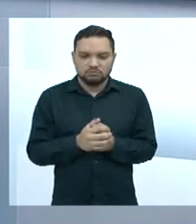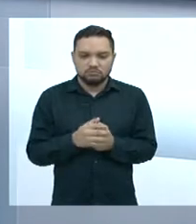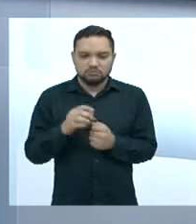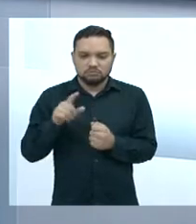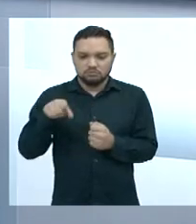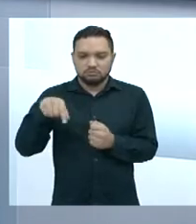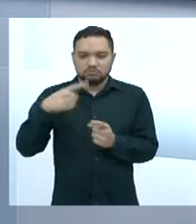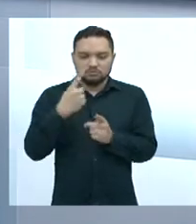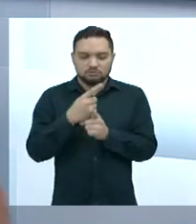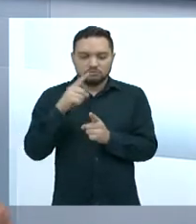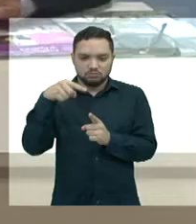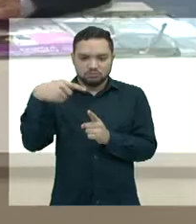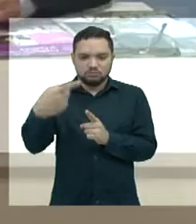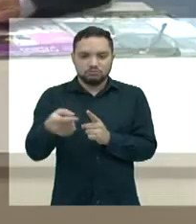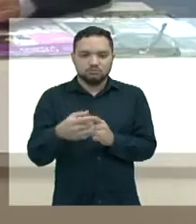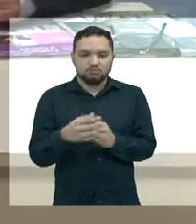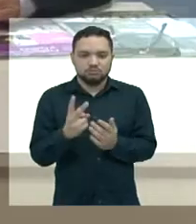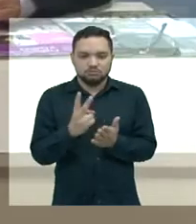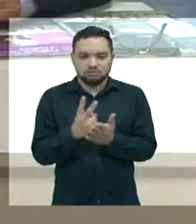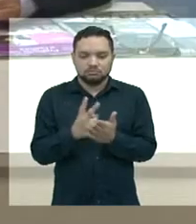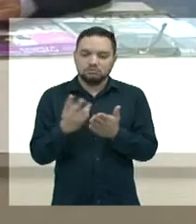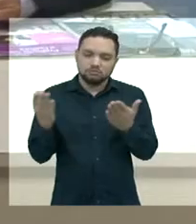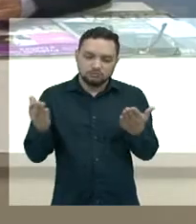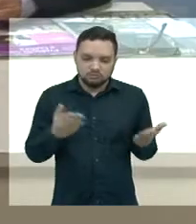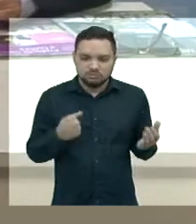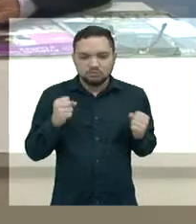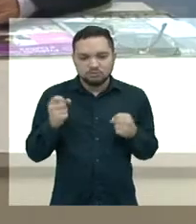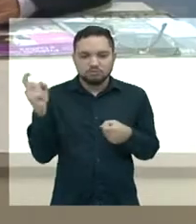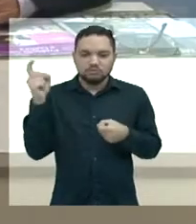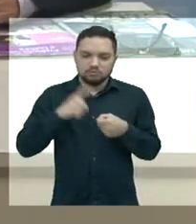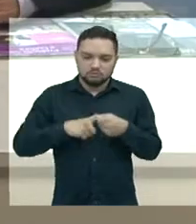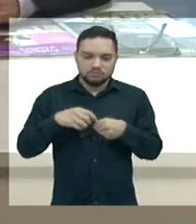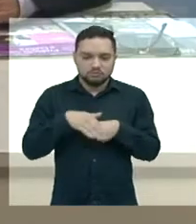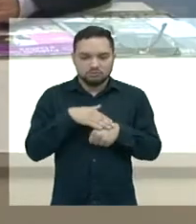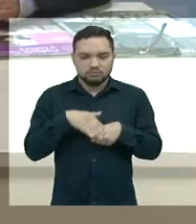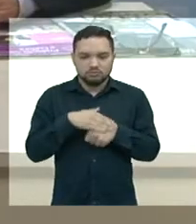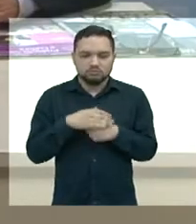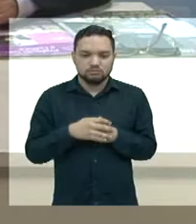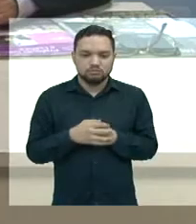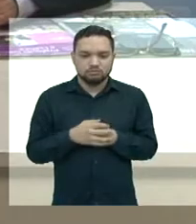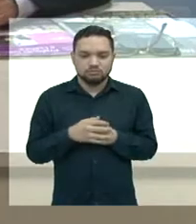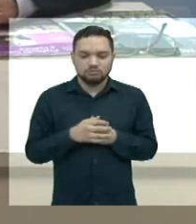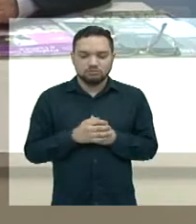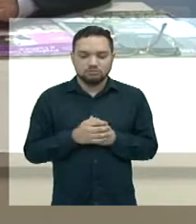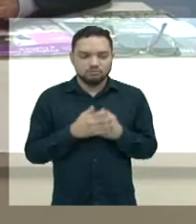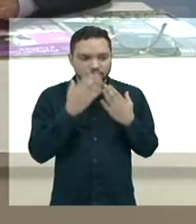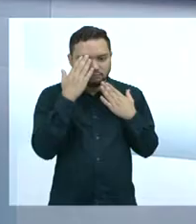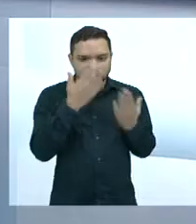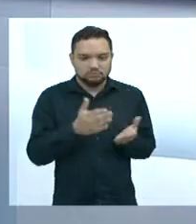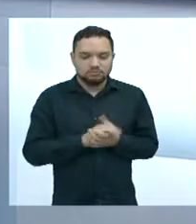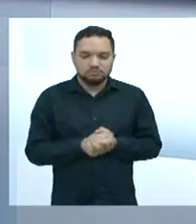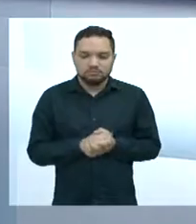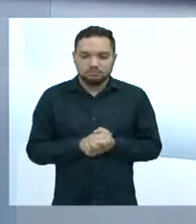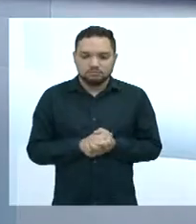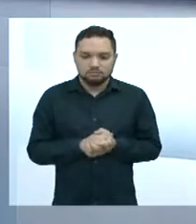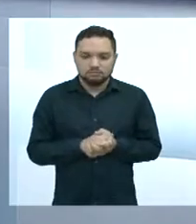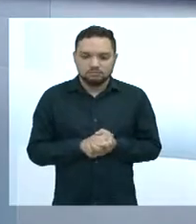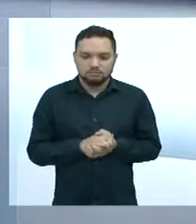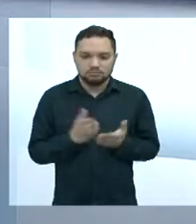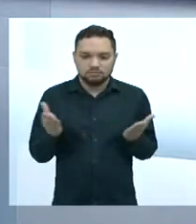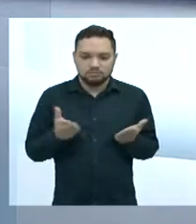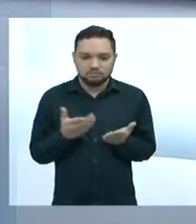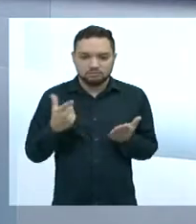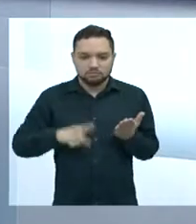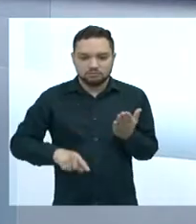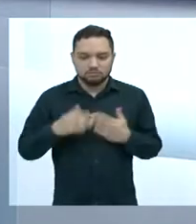oportunidade está sempre convidado a voltar aqui, que seja muito em breve. Obrigado. E nós vamos agora para